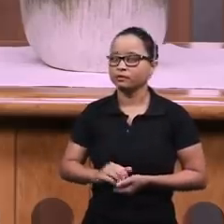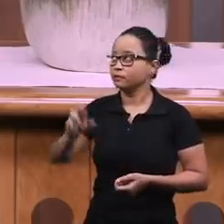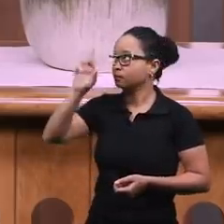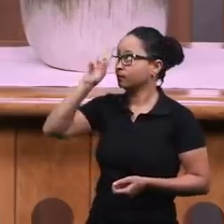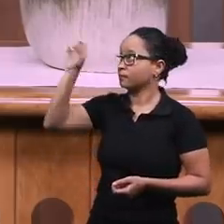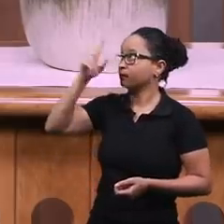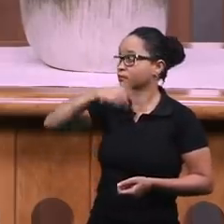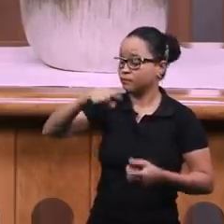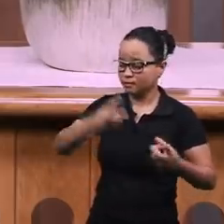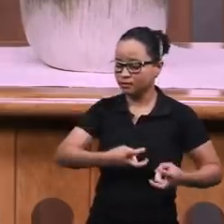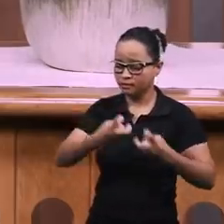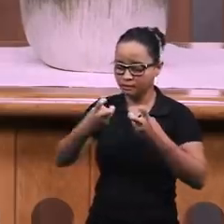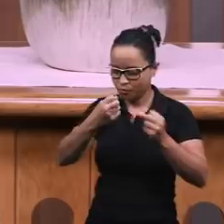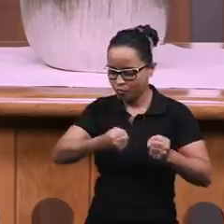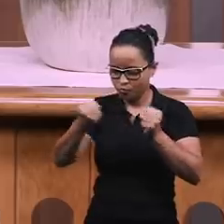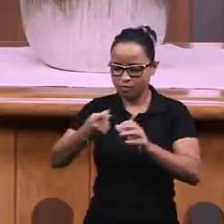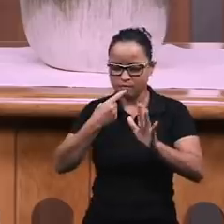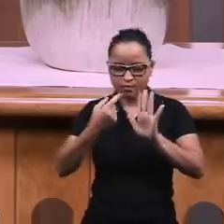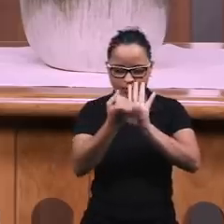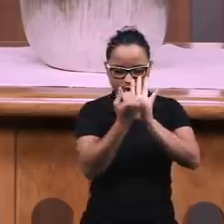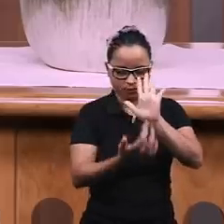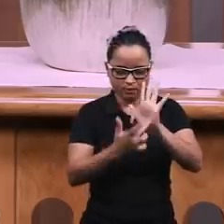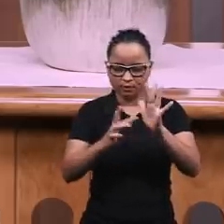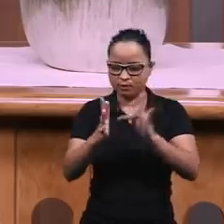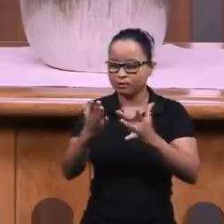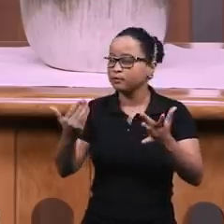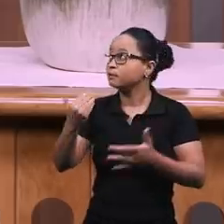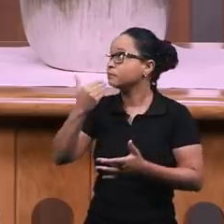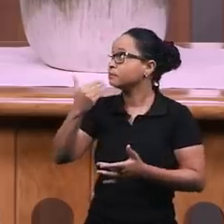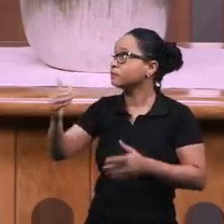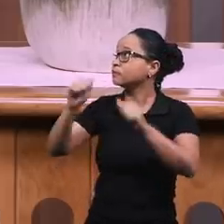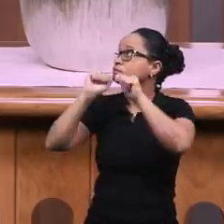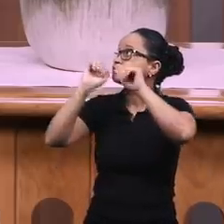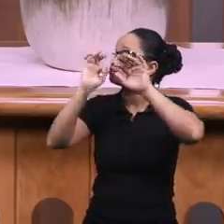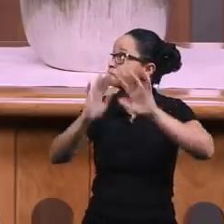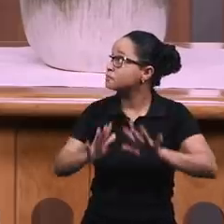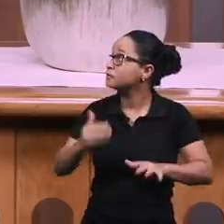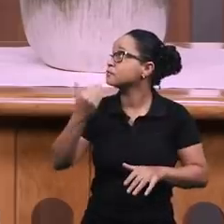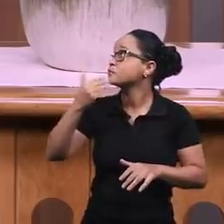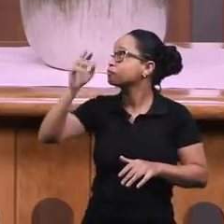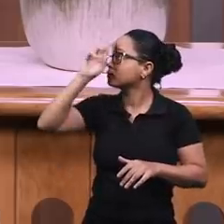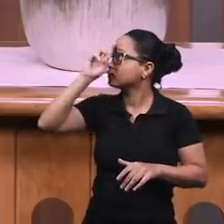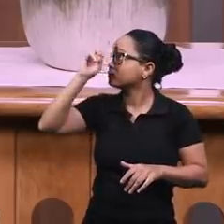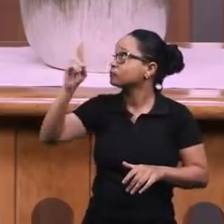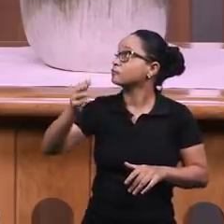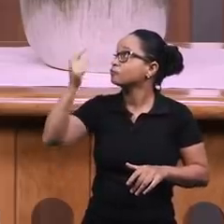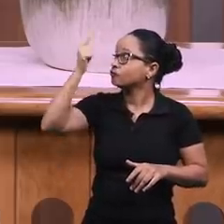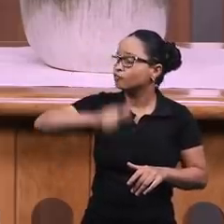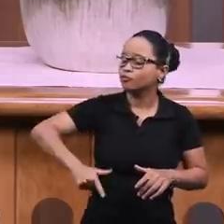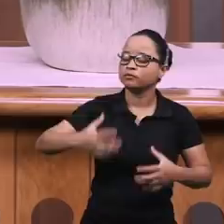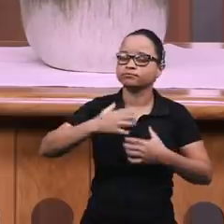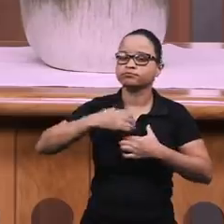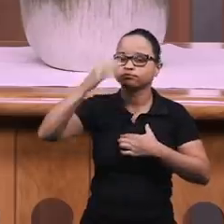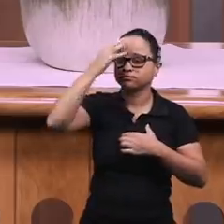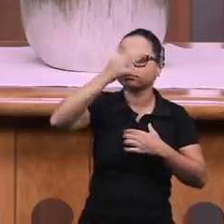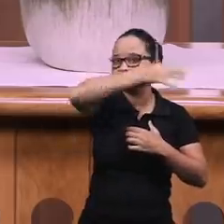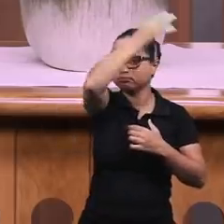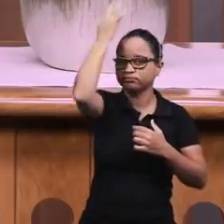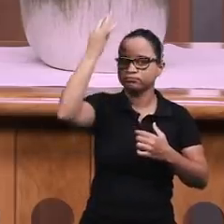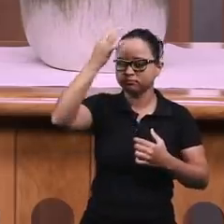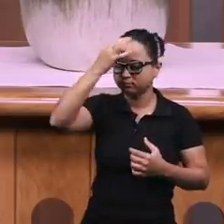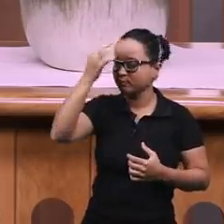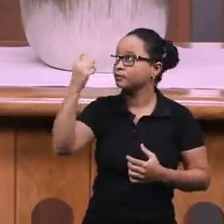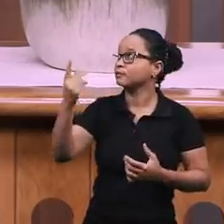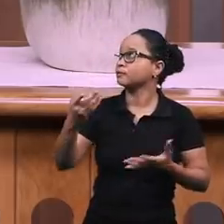Senhor o nosso clamamos pelo poder que há no sangue de Jesus a tua benção pedimos saiu aqui tu renove a nossa comunhão com o teu